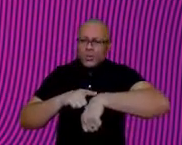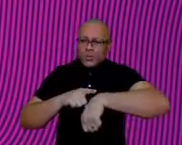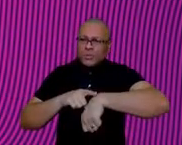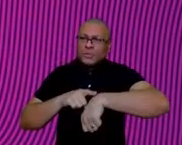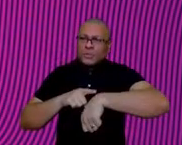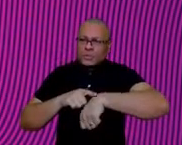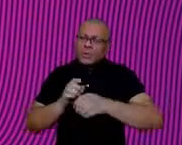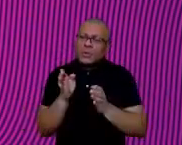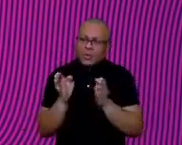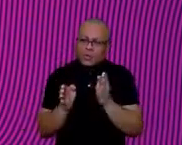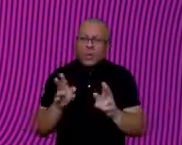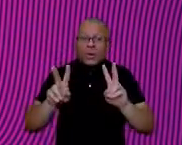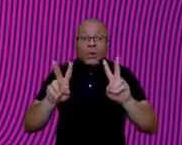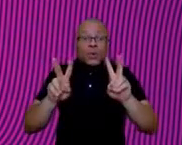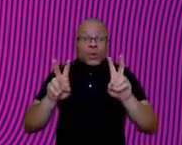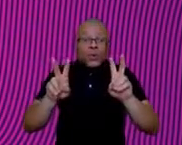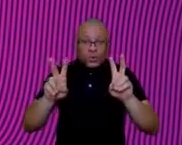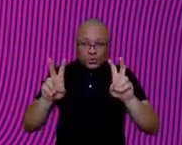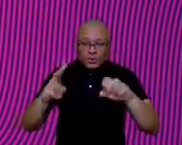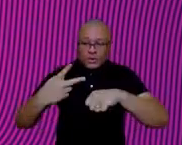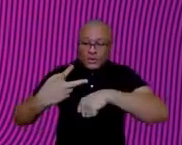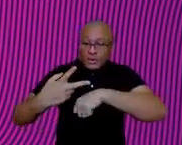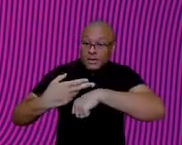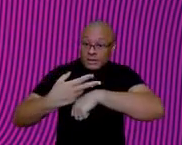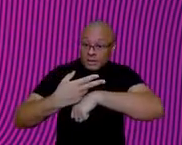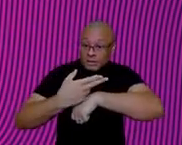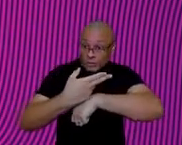sobre cirurgia robótica em ortopedia.